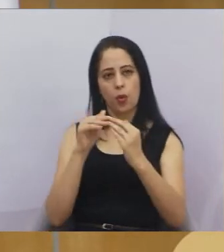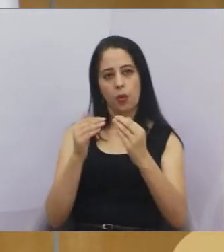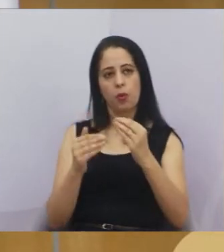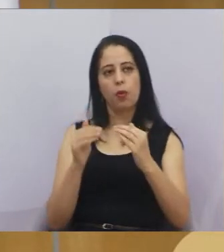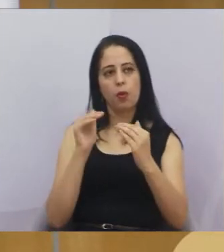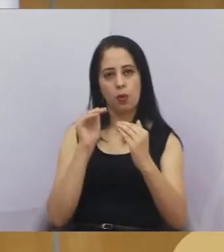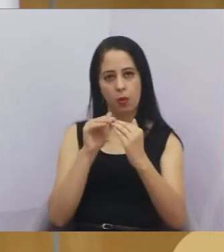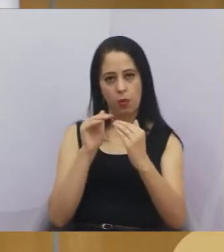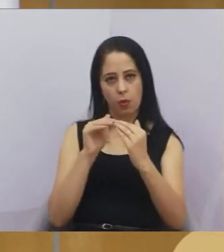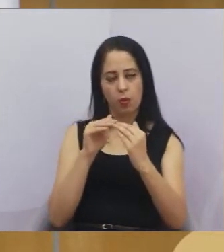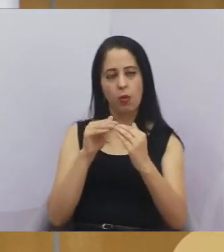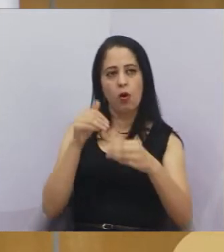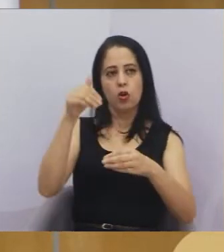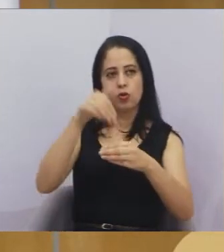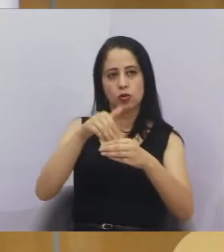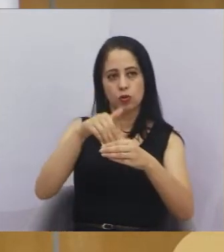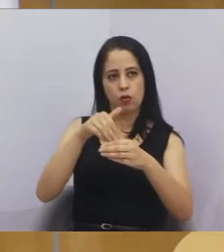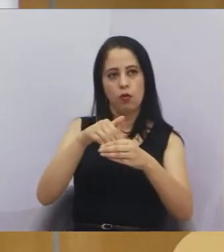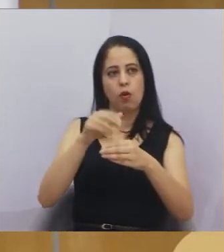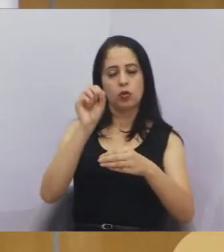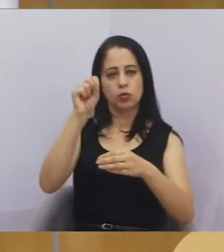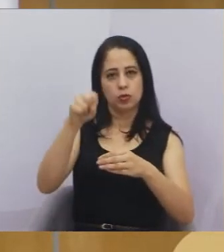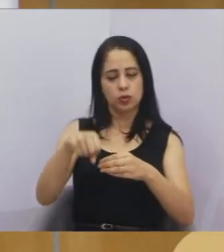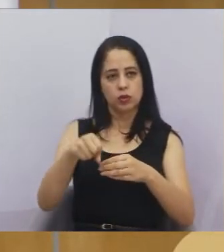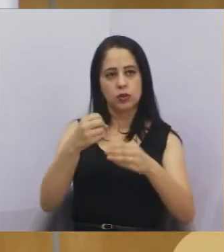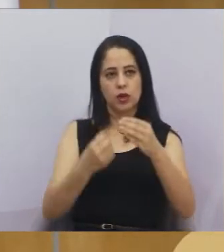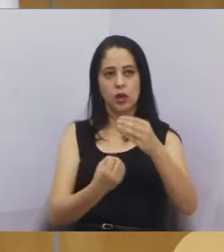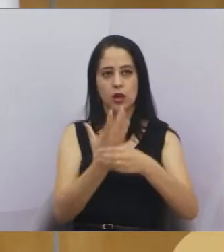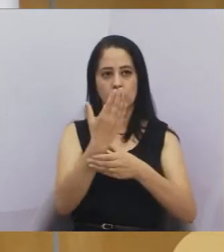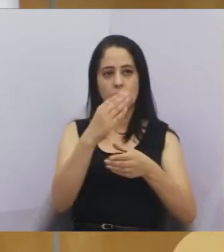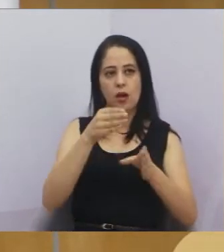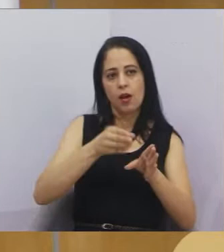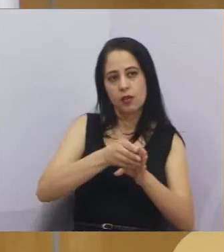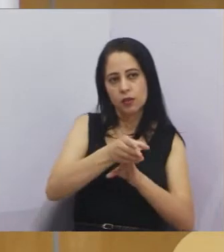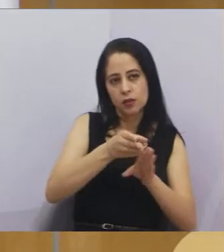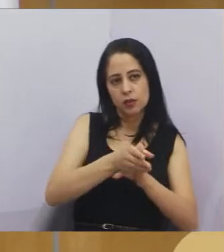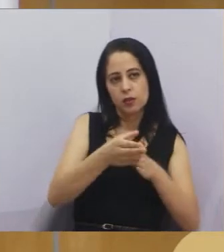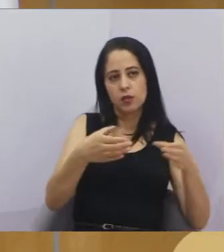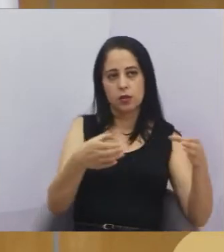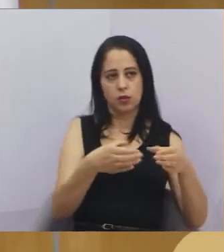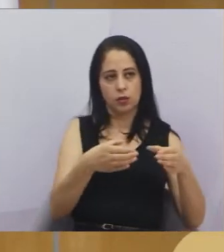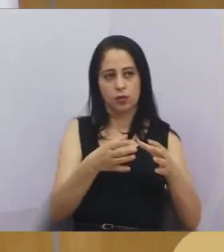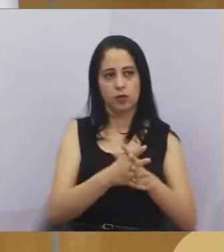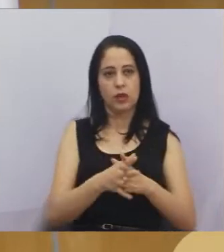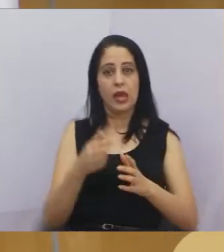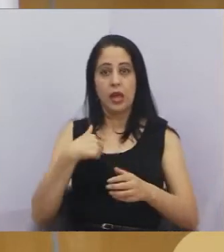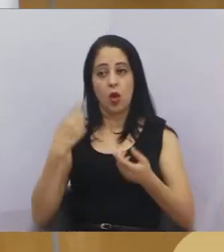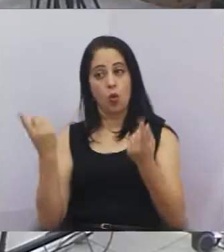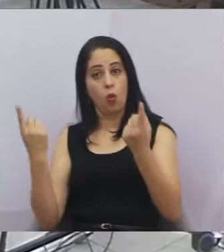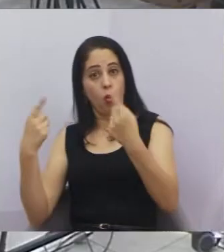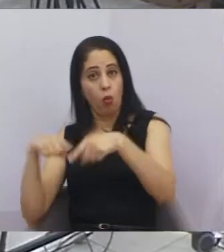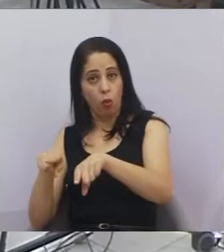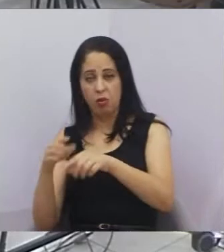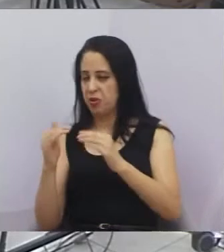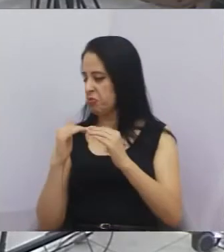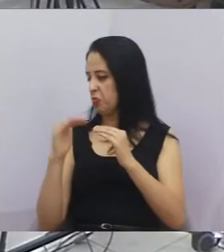criação do Conselho e já externo aqui meu posicionamento contrário à criação da subsecretaria.